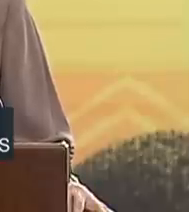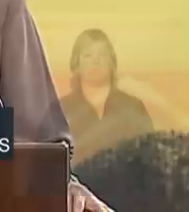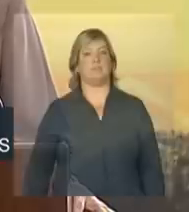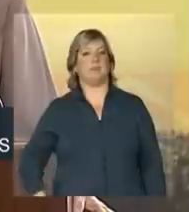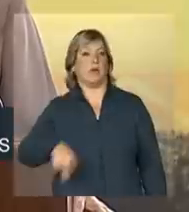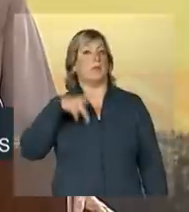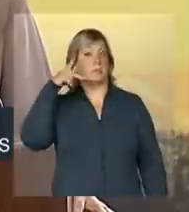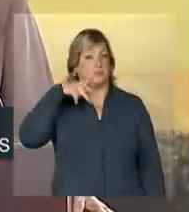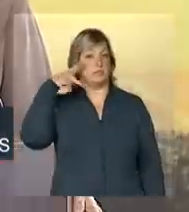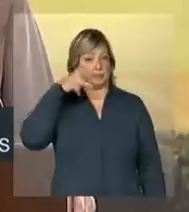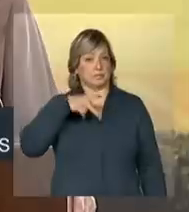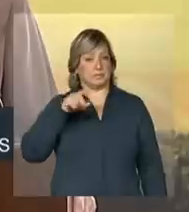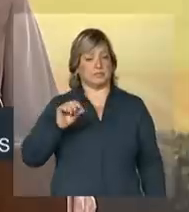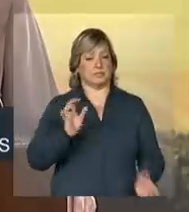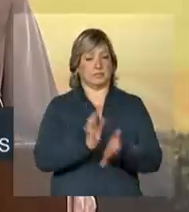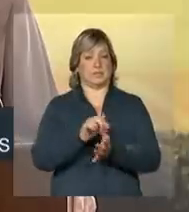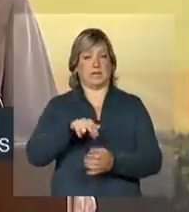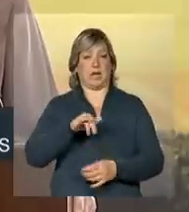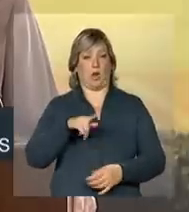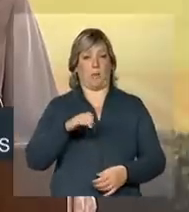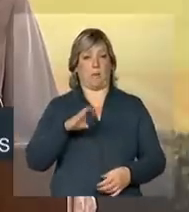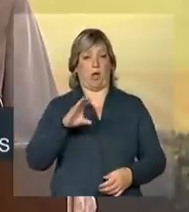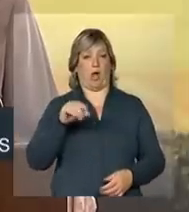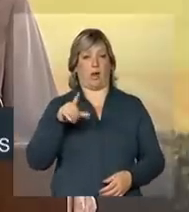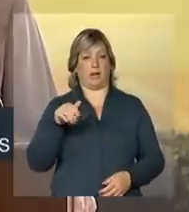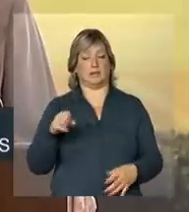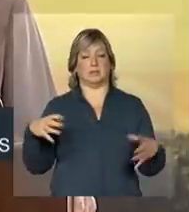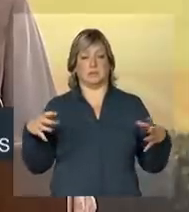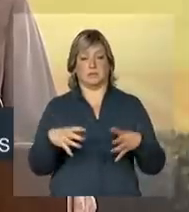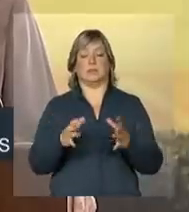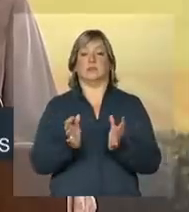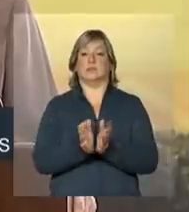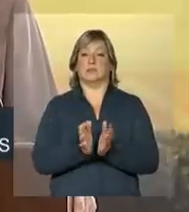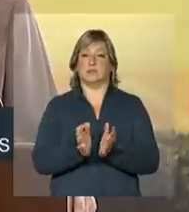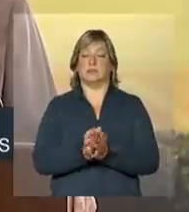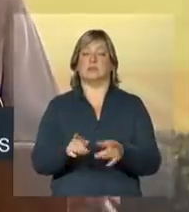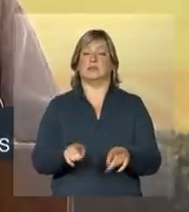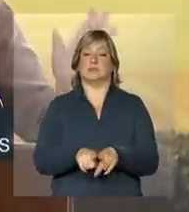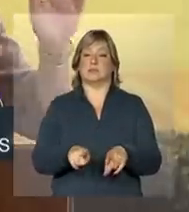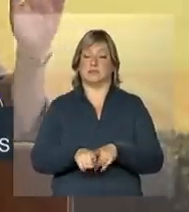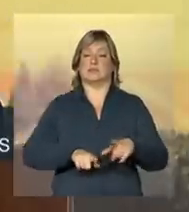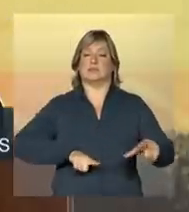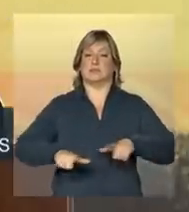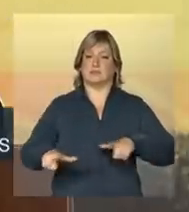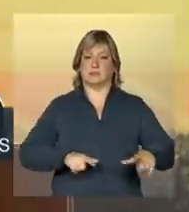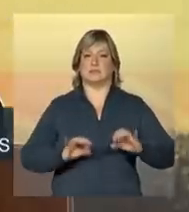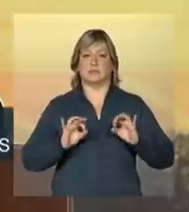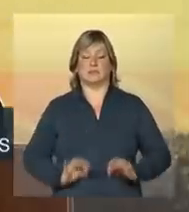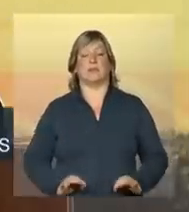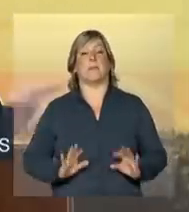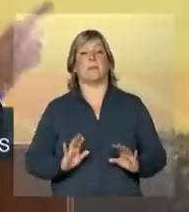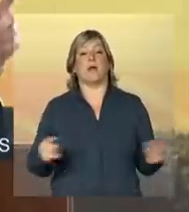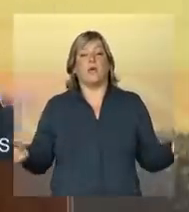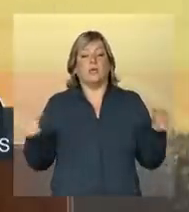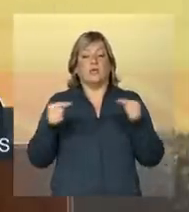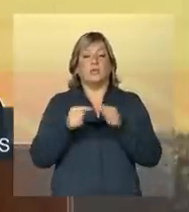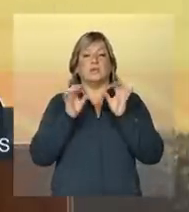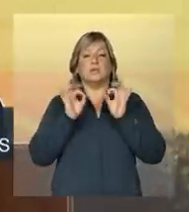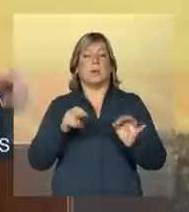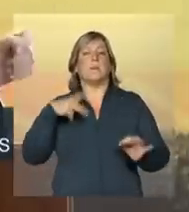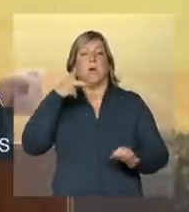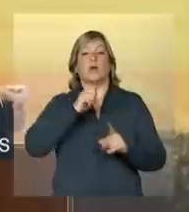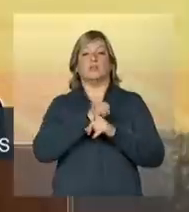as políticas quilombolas elas fazem parte das ações afirmativas mas se completam com a política